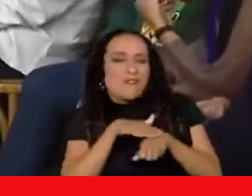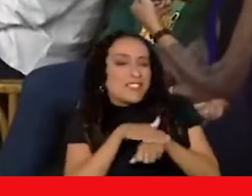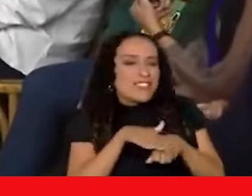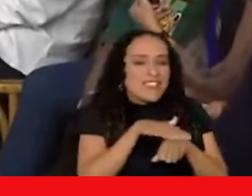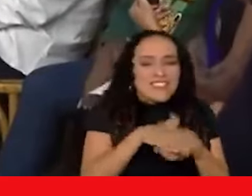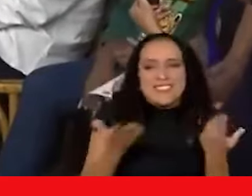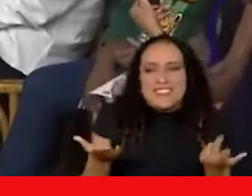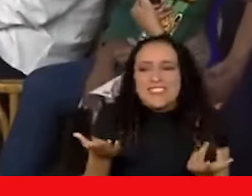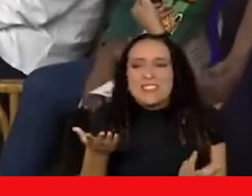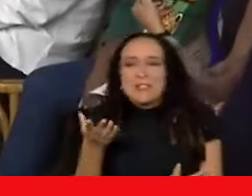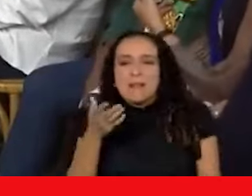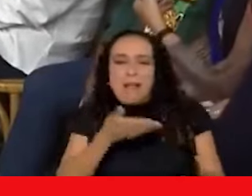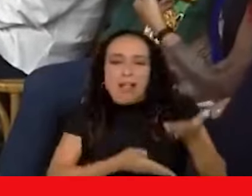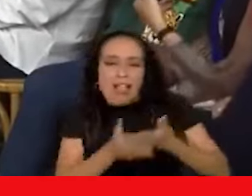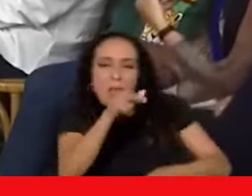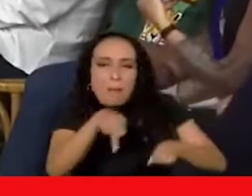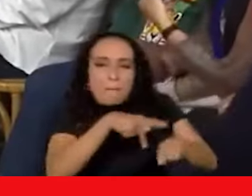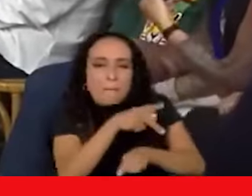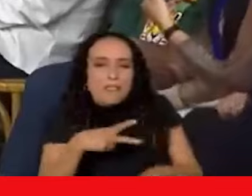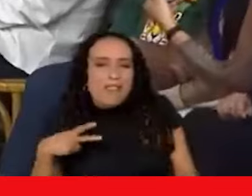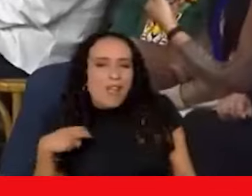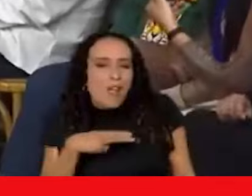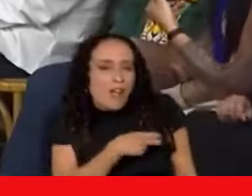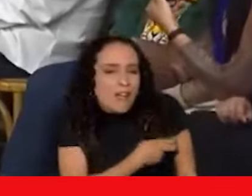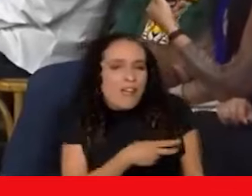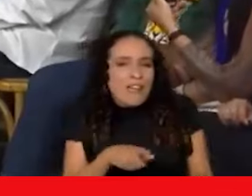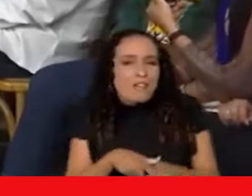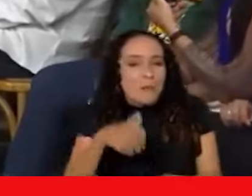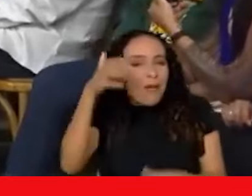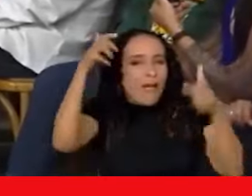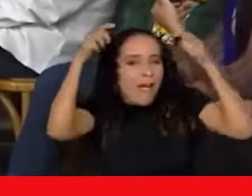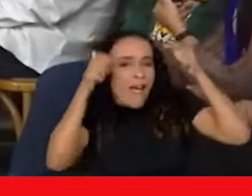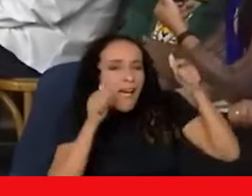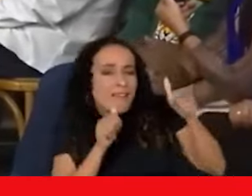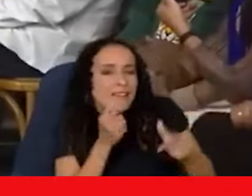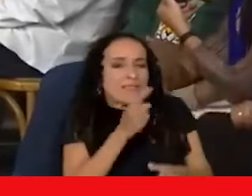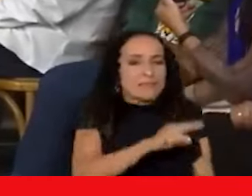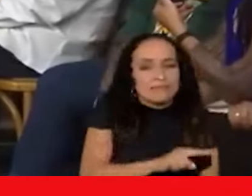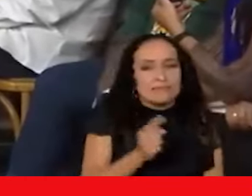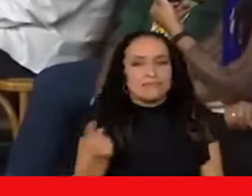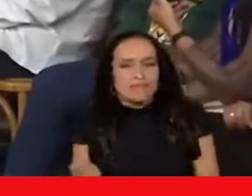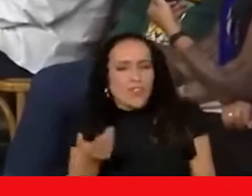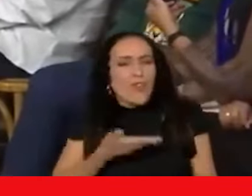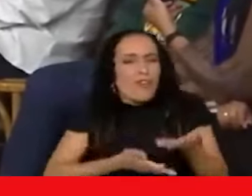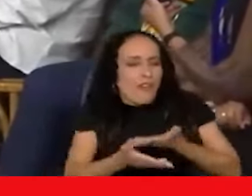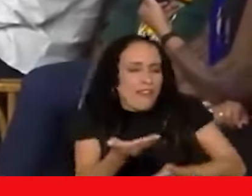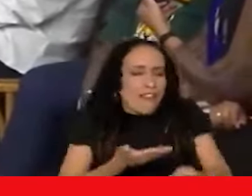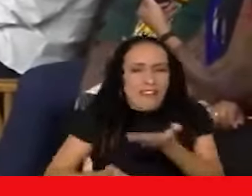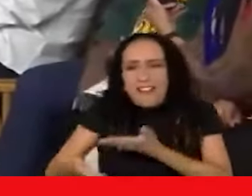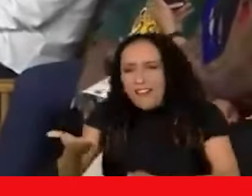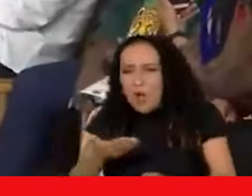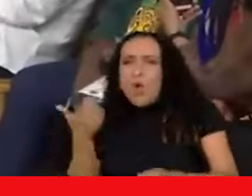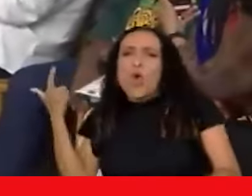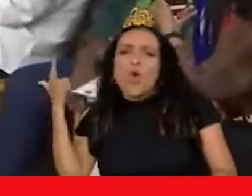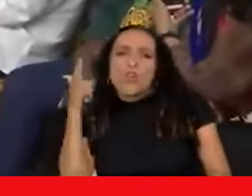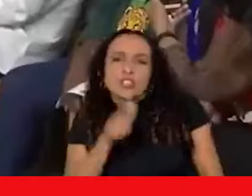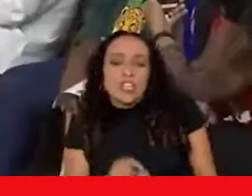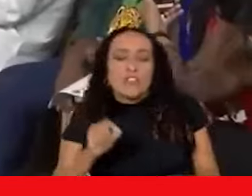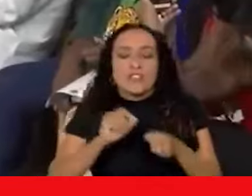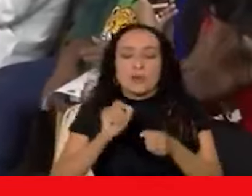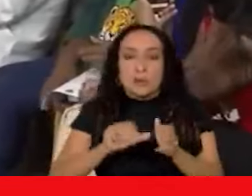com o pessoal da Suécia, conversar com uma rainha aqui, outra rainha ali, a gente consegue fazer que pela primeira